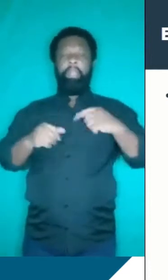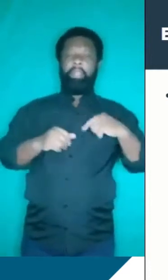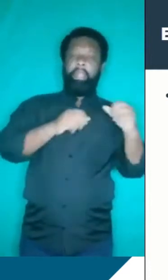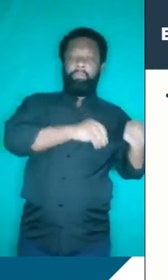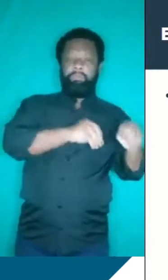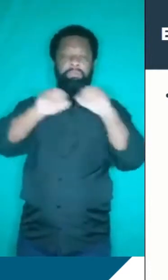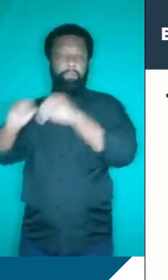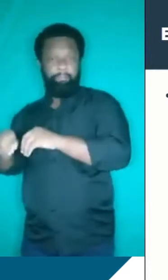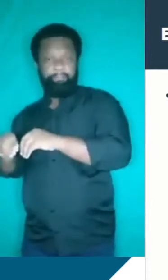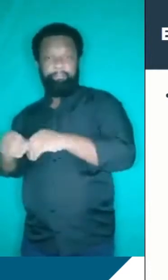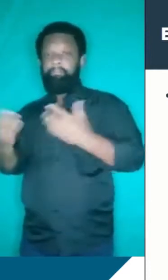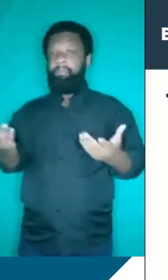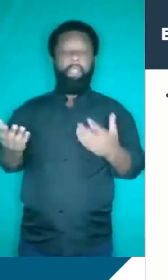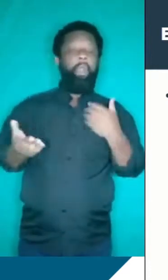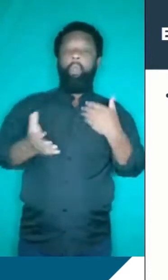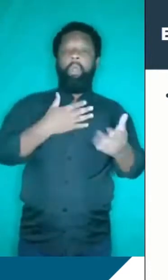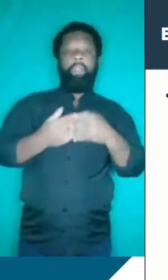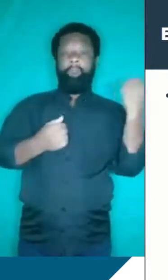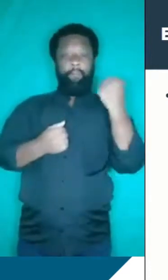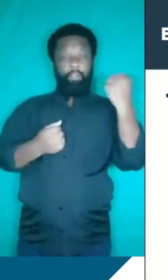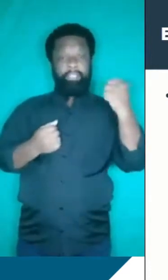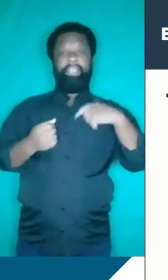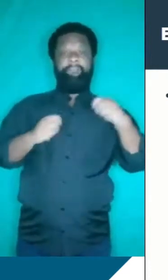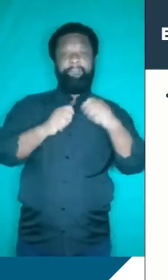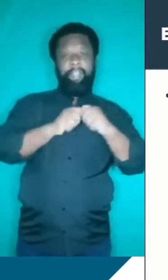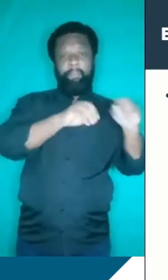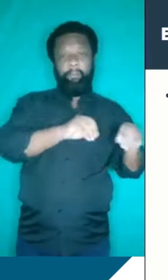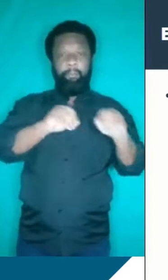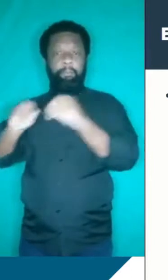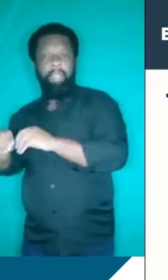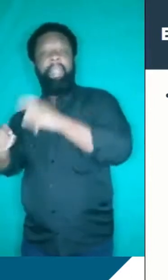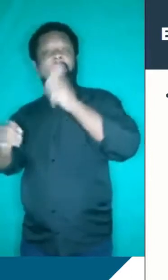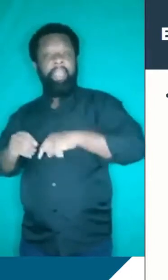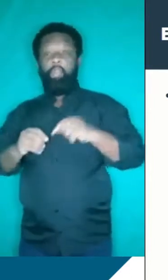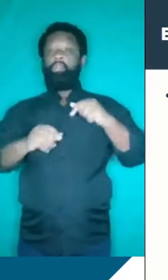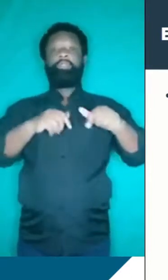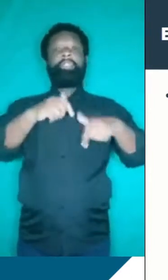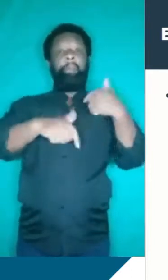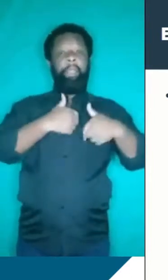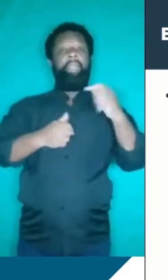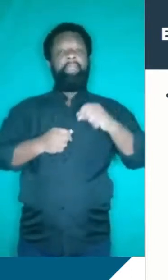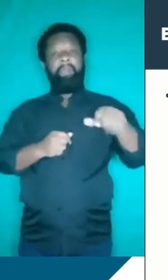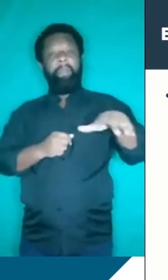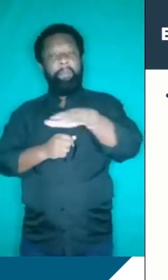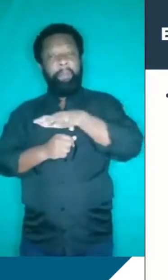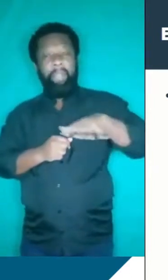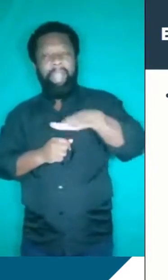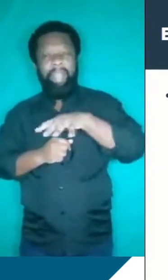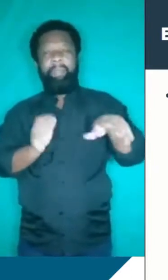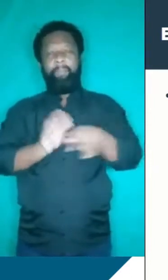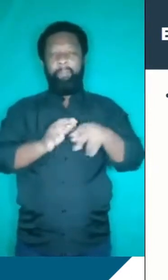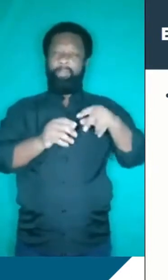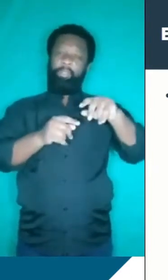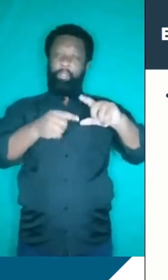pelo deslocamento, tudo bem? Qualquer força que varia por deslocamento, o trabalho é a área desse gráfico. Então, o trabalho vai ser a